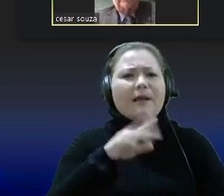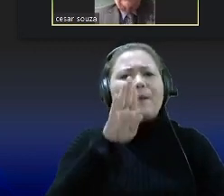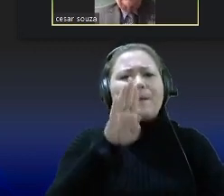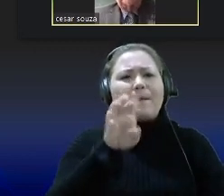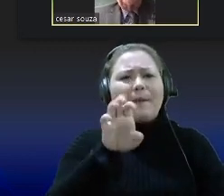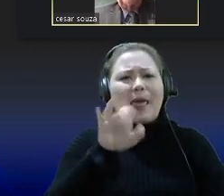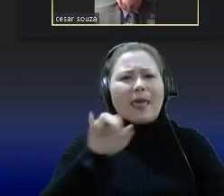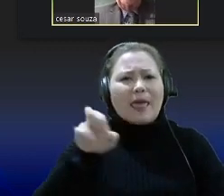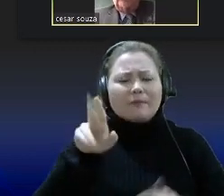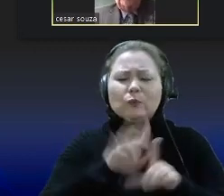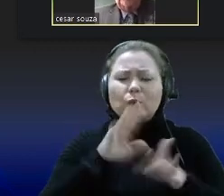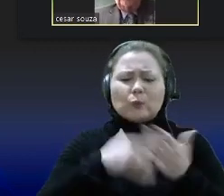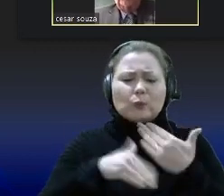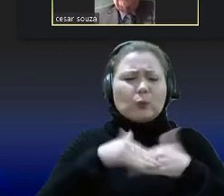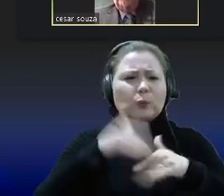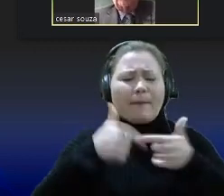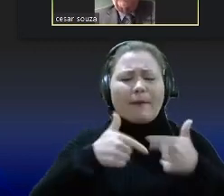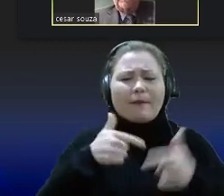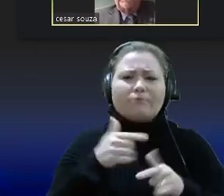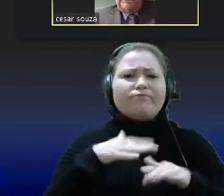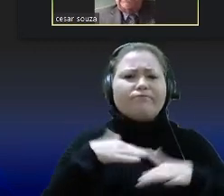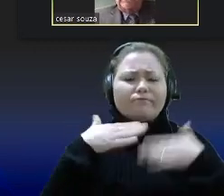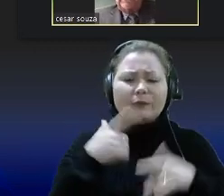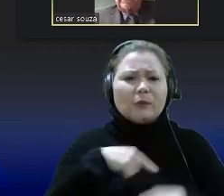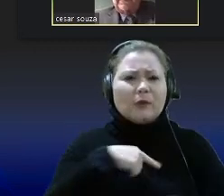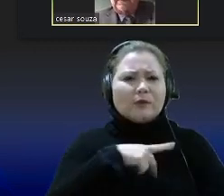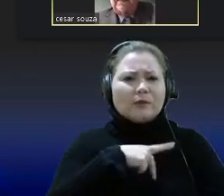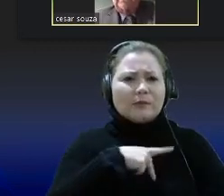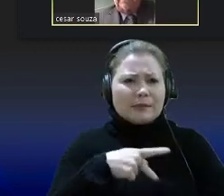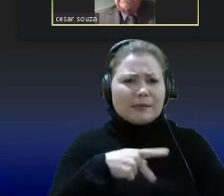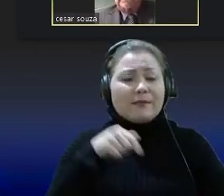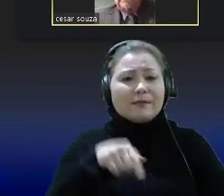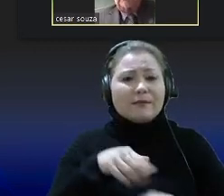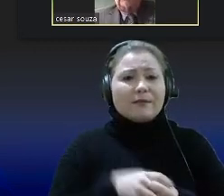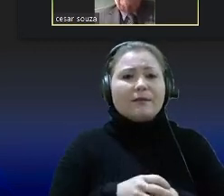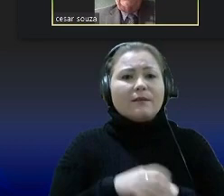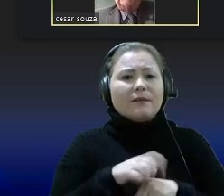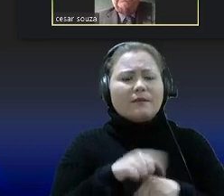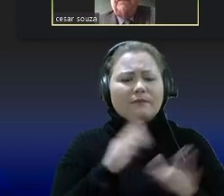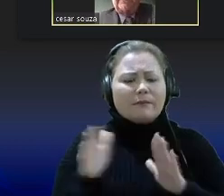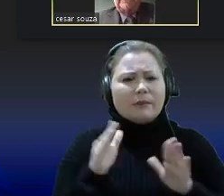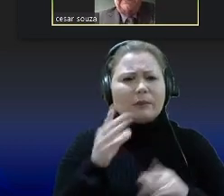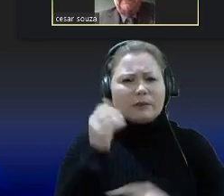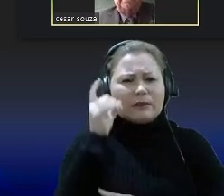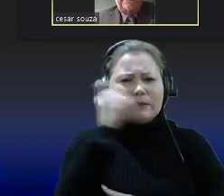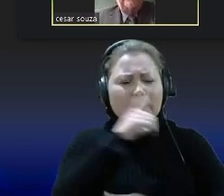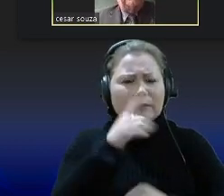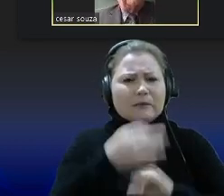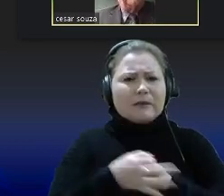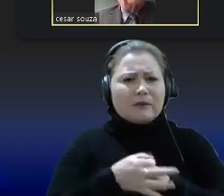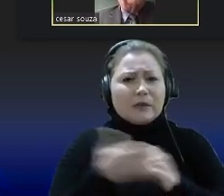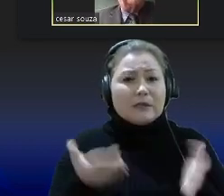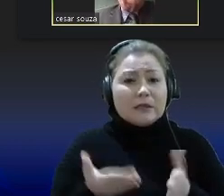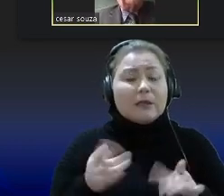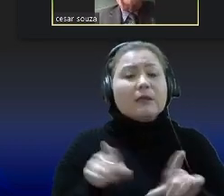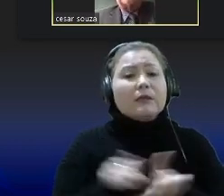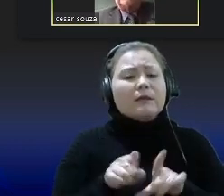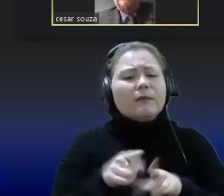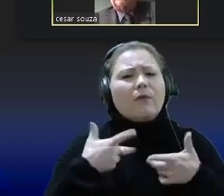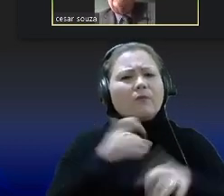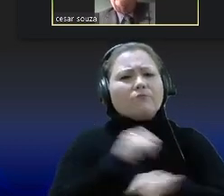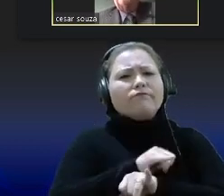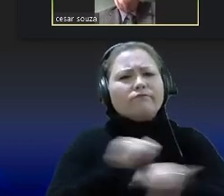trabalho desempenhado como nosso presidente nesta fase tão difícil da advocacia. E quero dizer